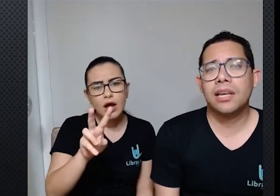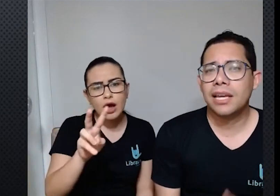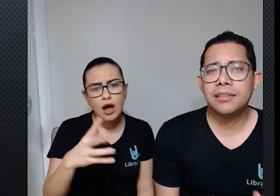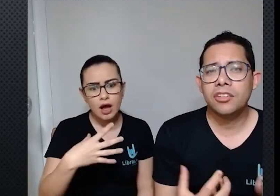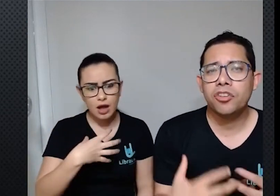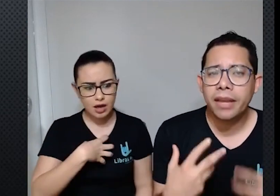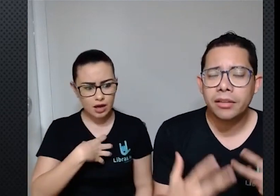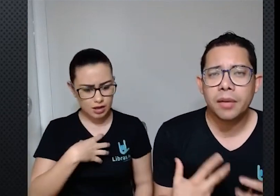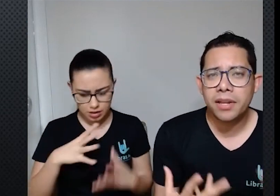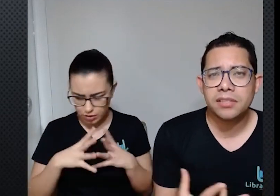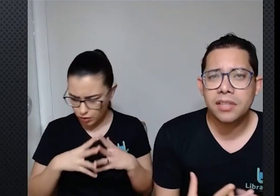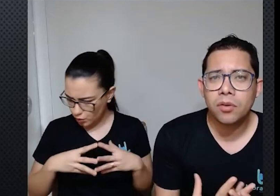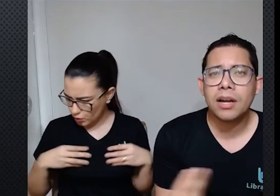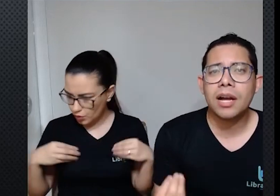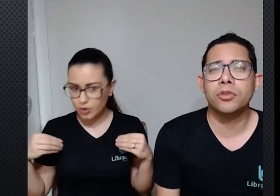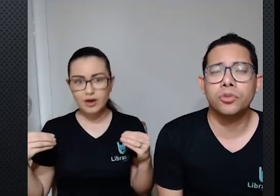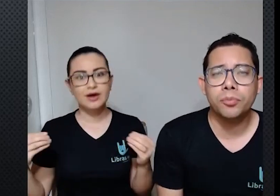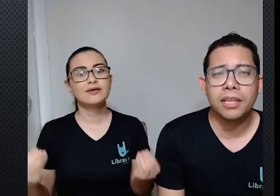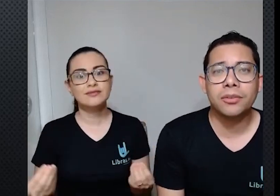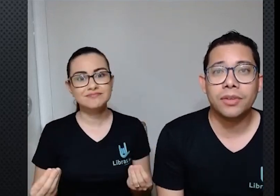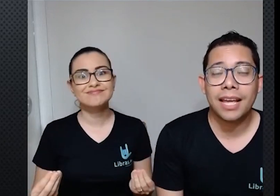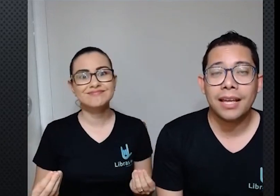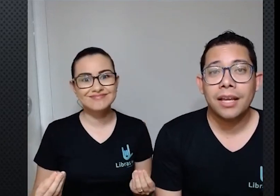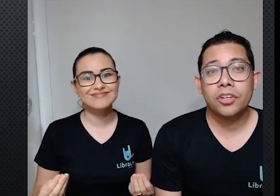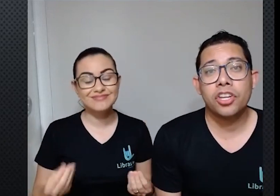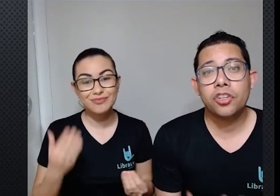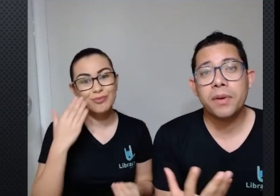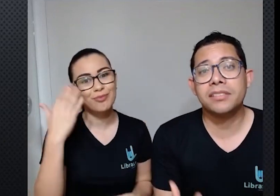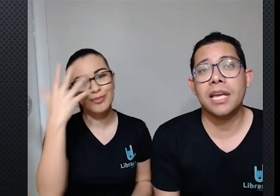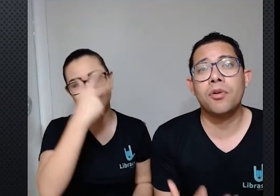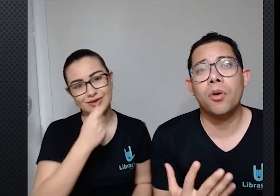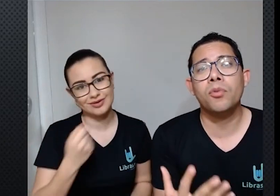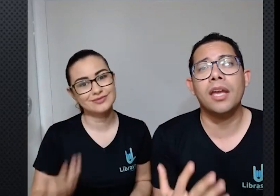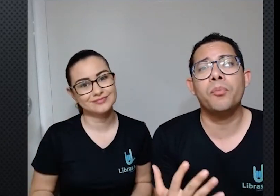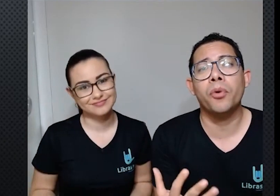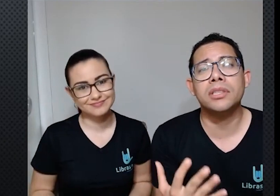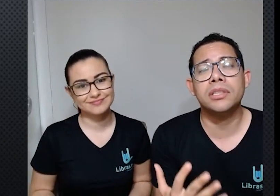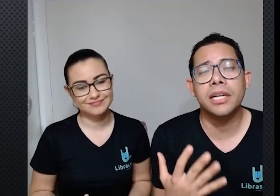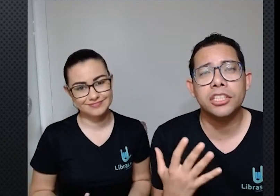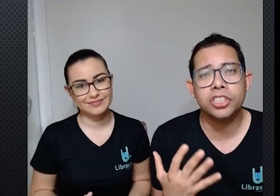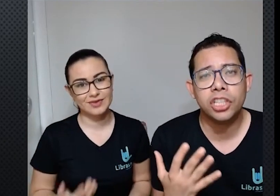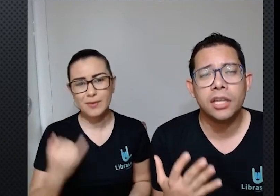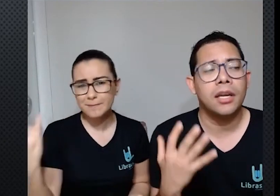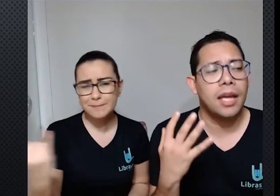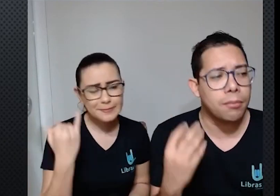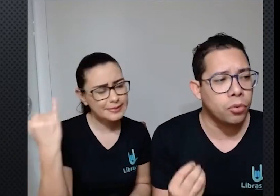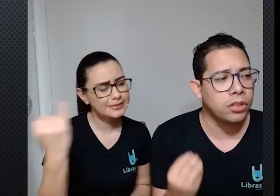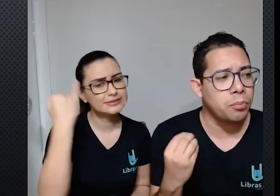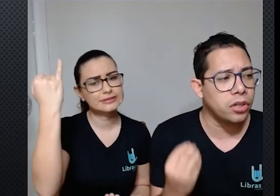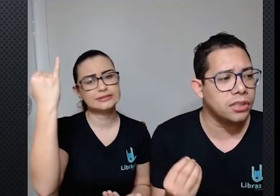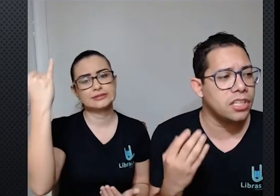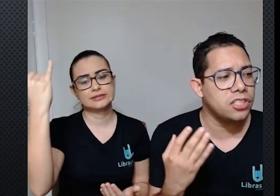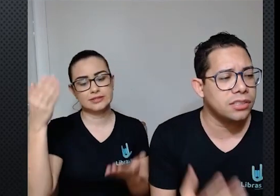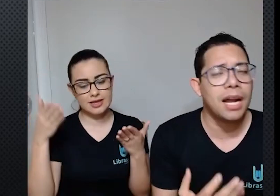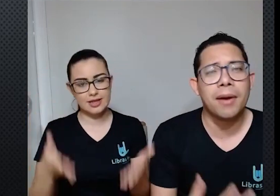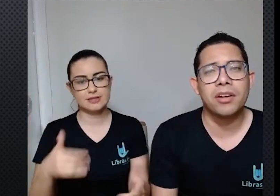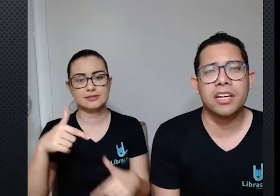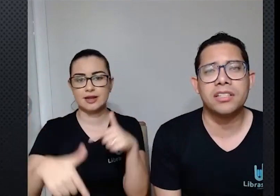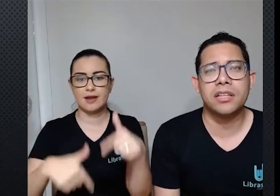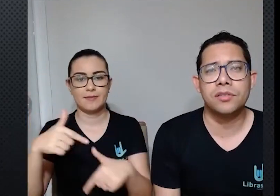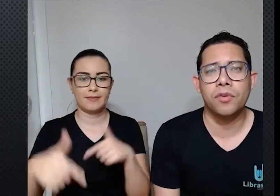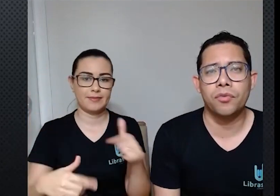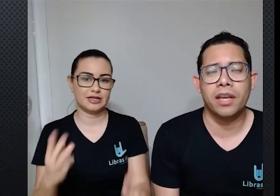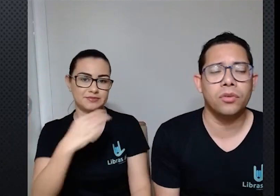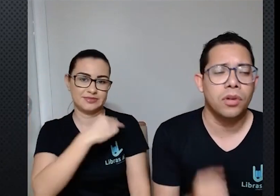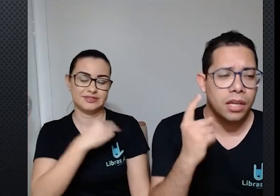todo aquele sentimento de depressão acabou sumindo, né? Então a gente percebe como que é importante, é muito importante esse trabalho que a gente